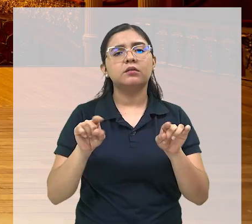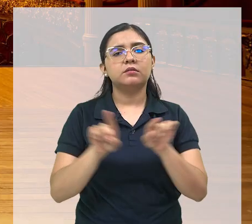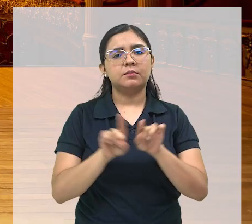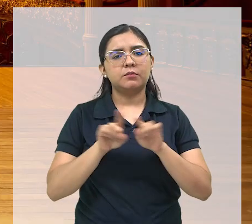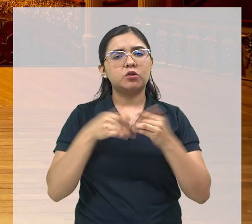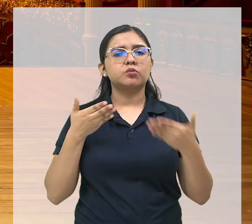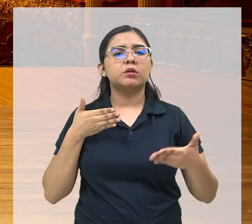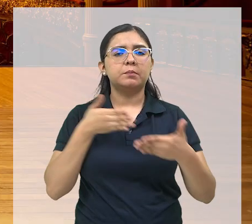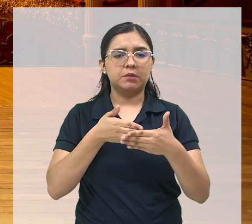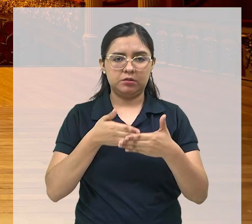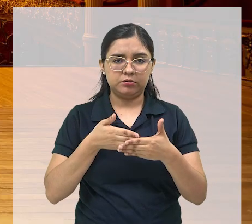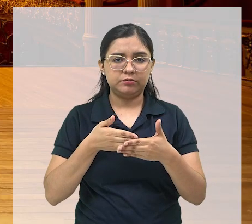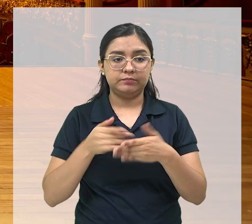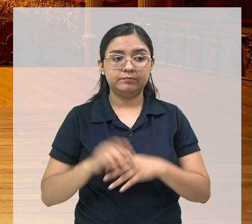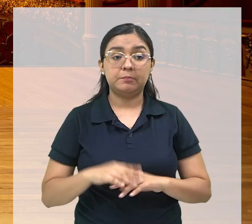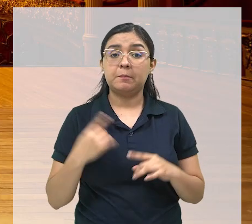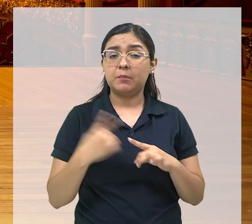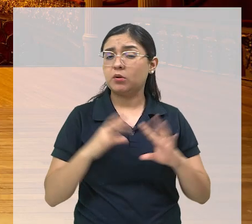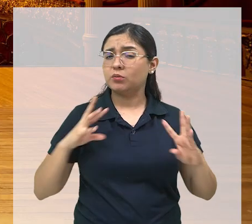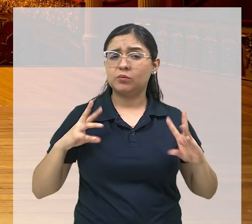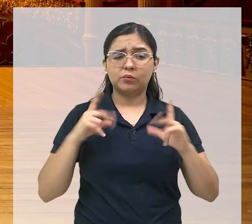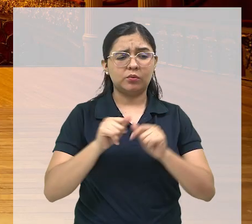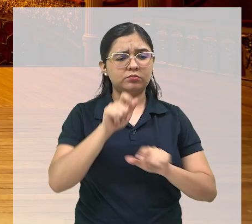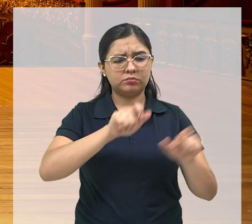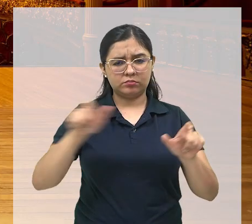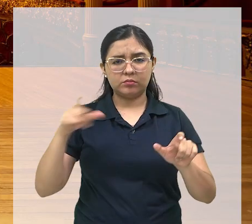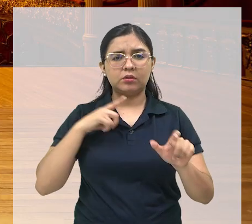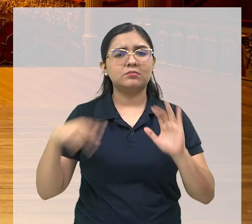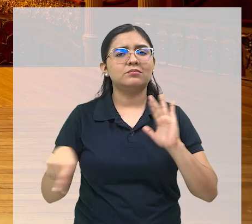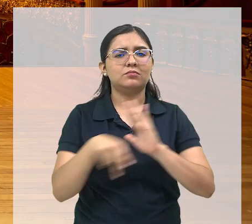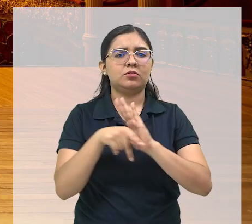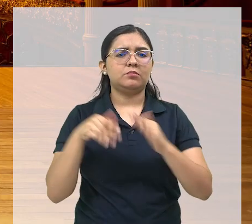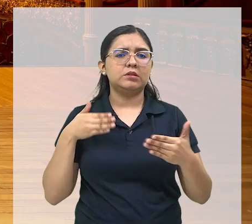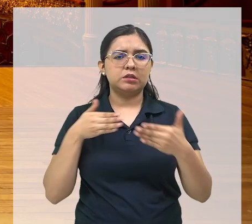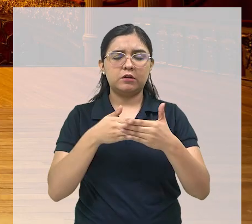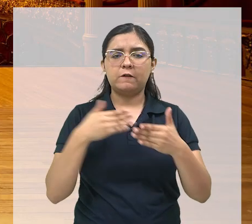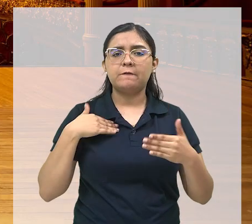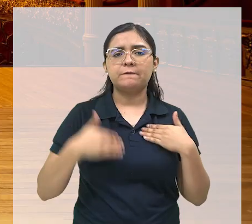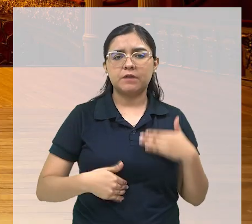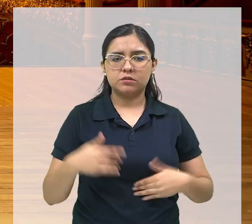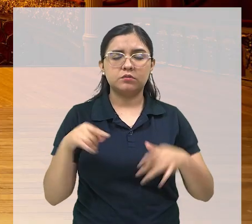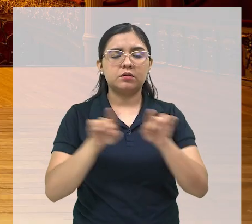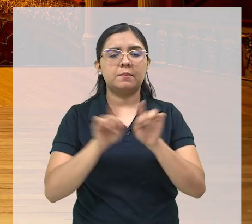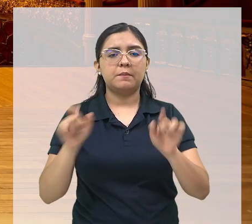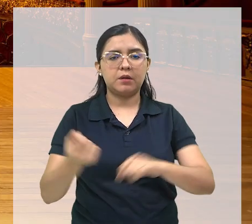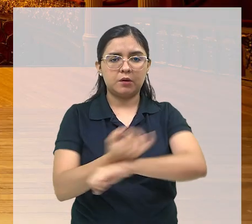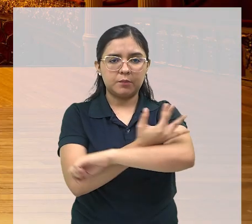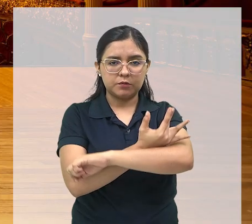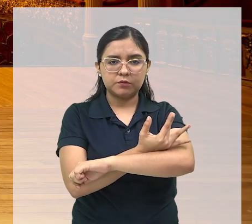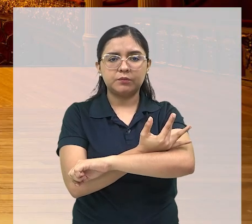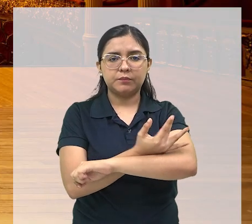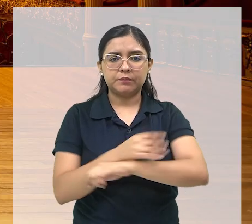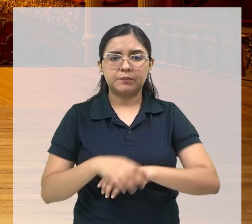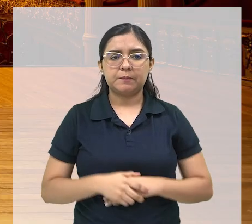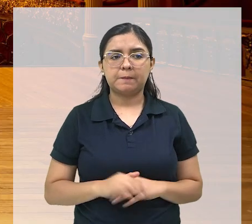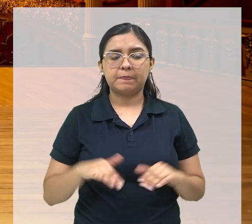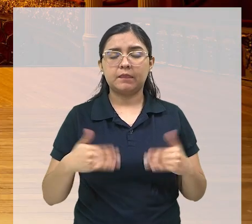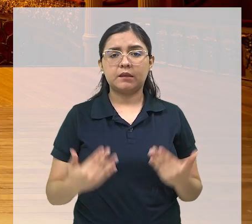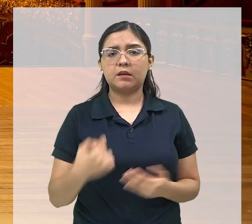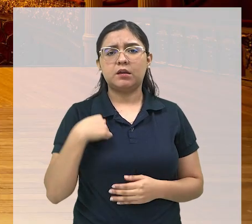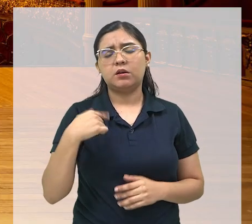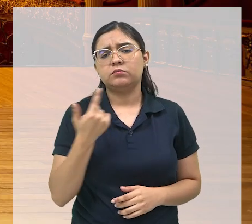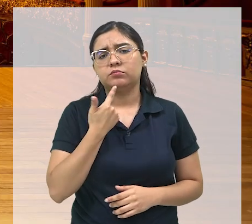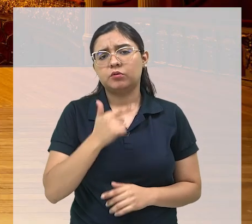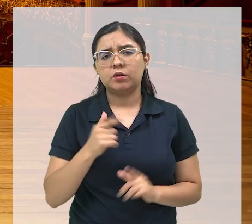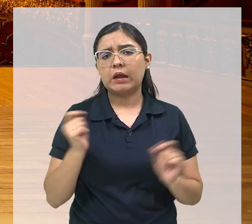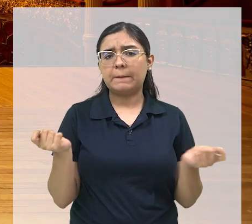os nossos limites, porque todos nós temos limites, tanto físicos quanto emocionais. Eu não tenho,